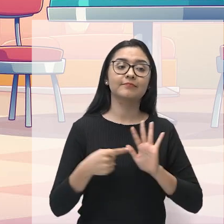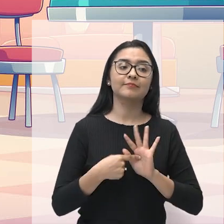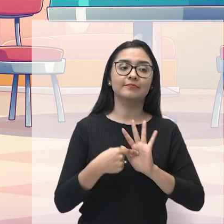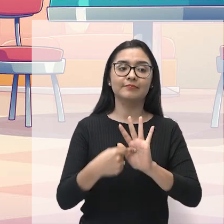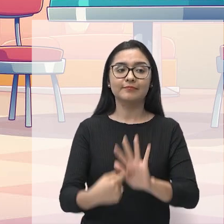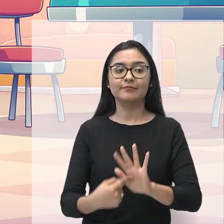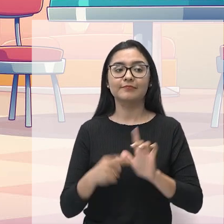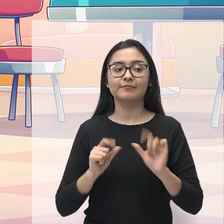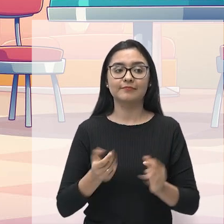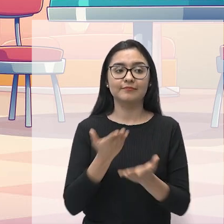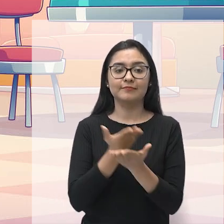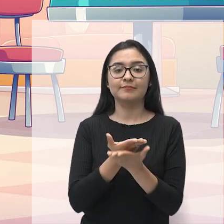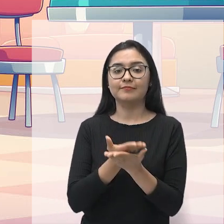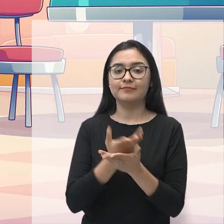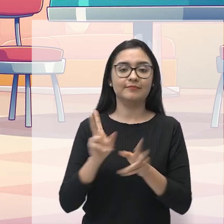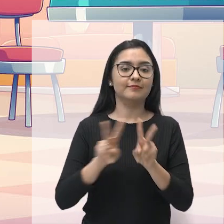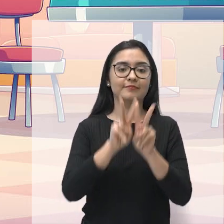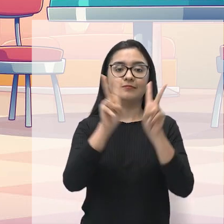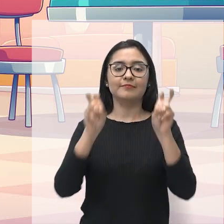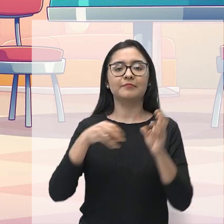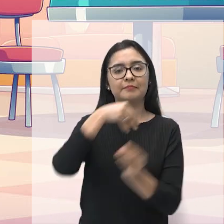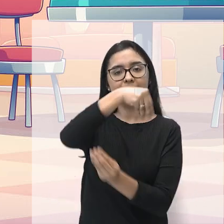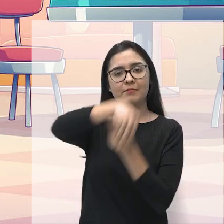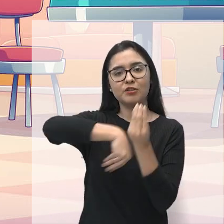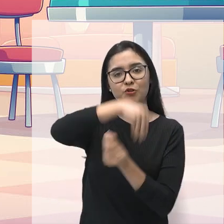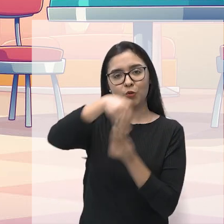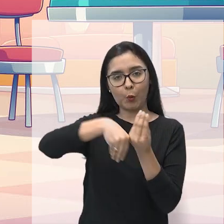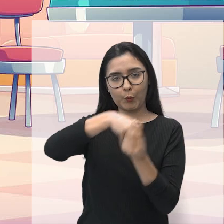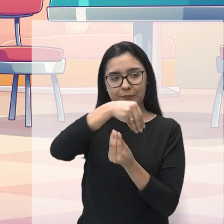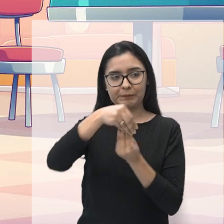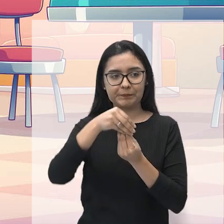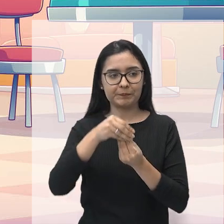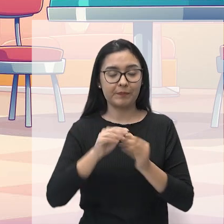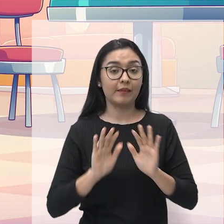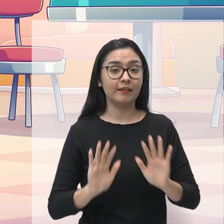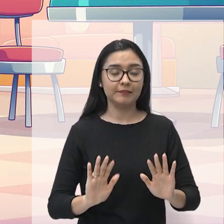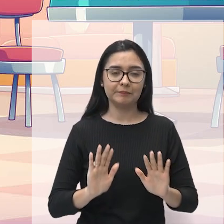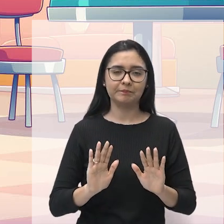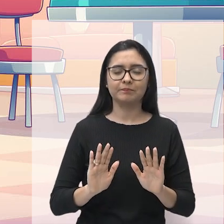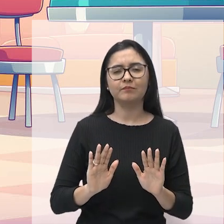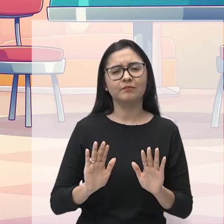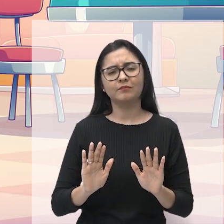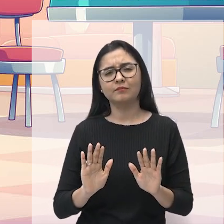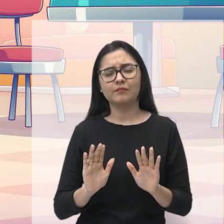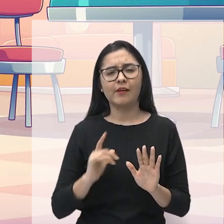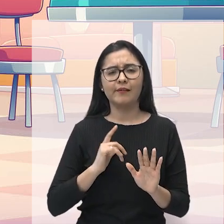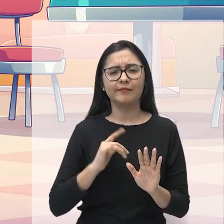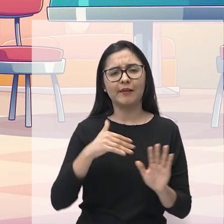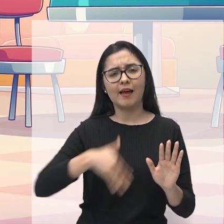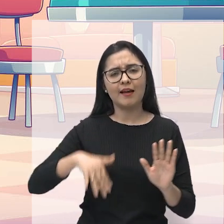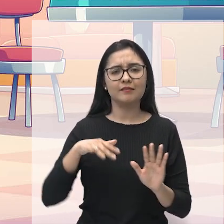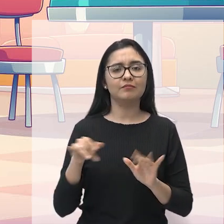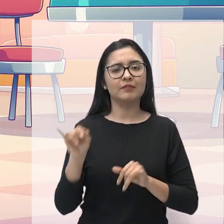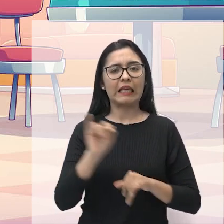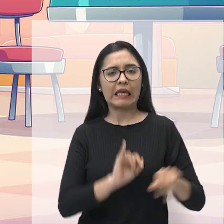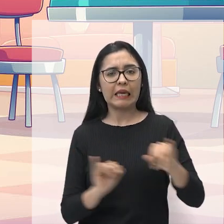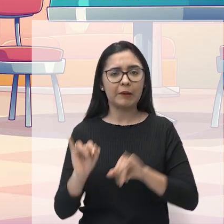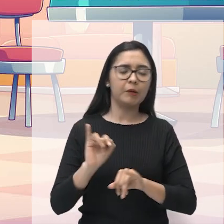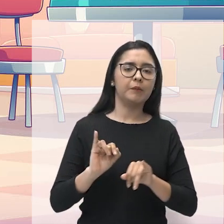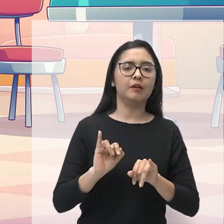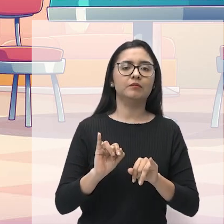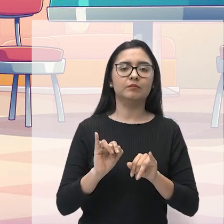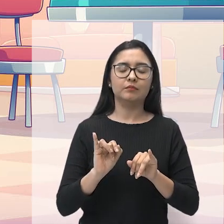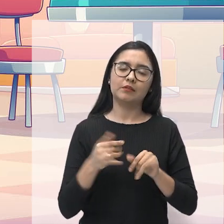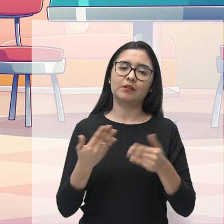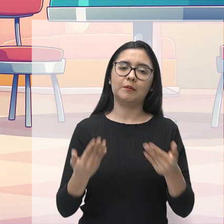apresentar a nossa aula sobre misturas. Quando nós falamos, de química,